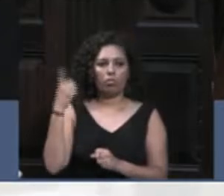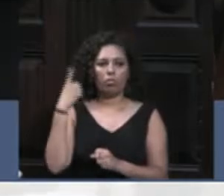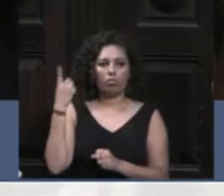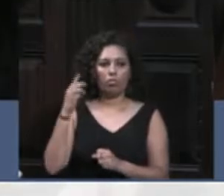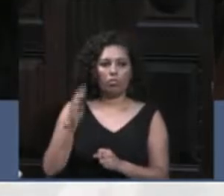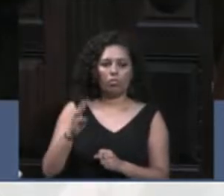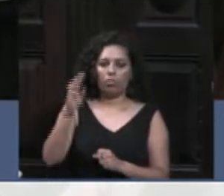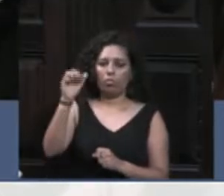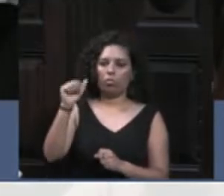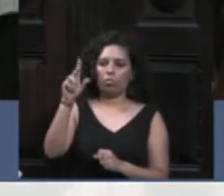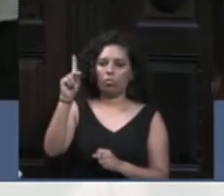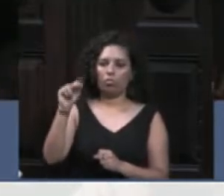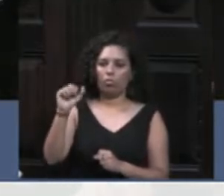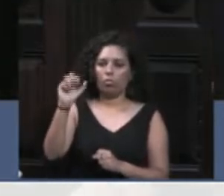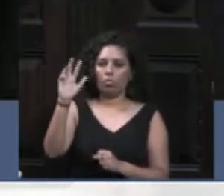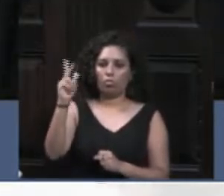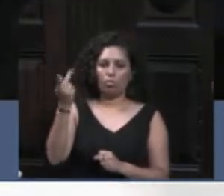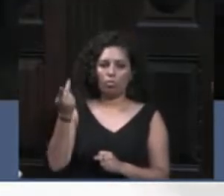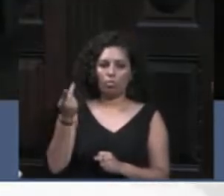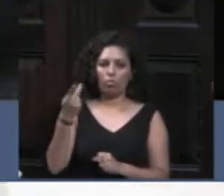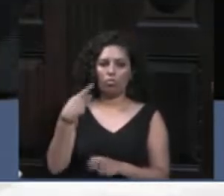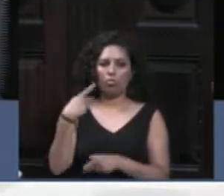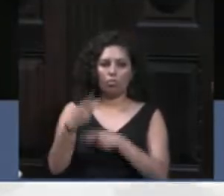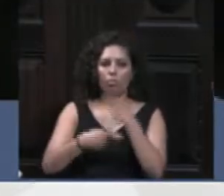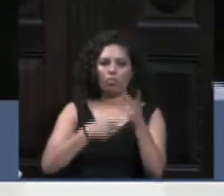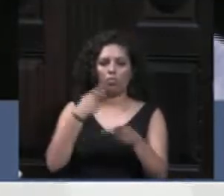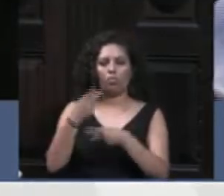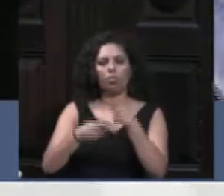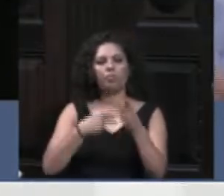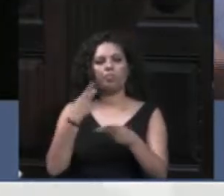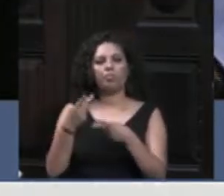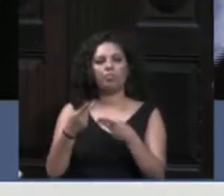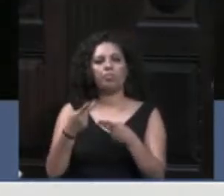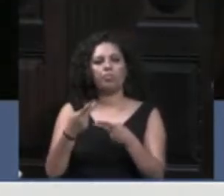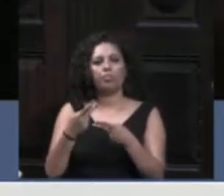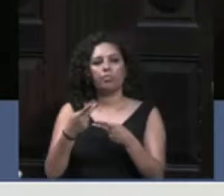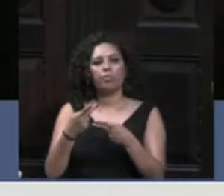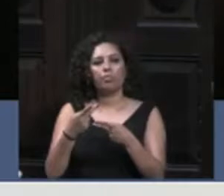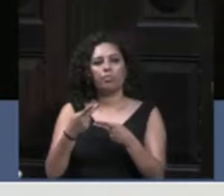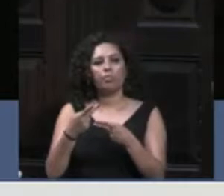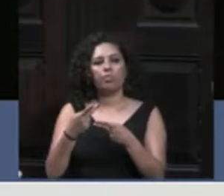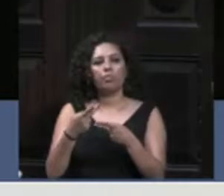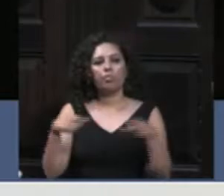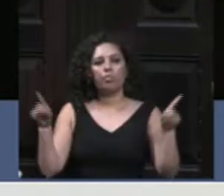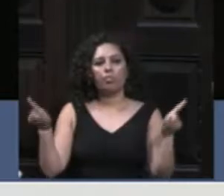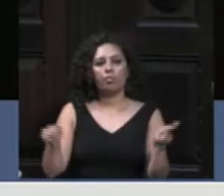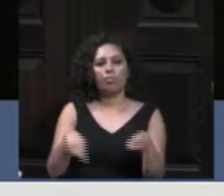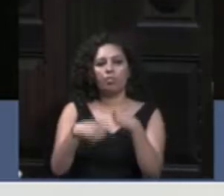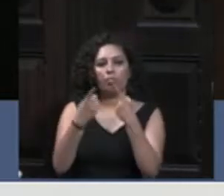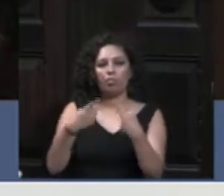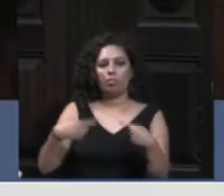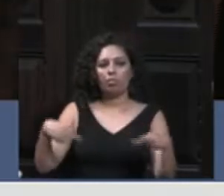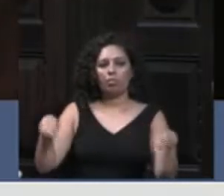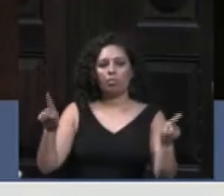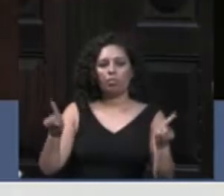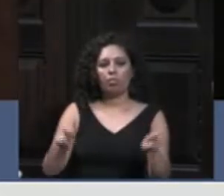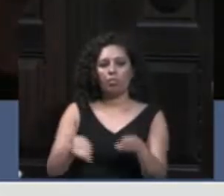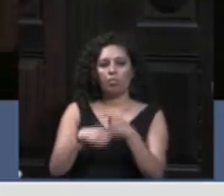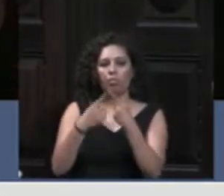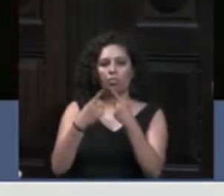deputado Valdec Carneiro, que declara a Orquestra de Cordas da